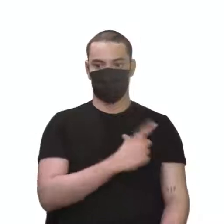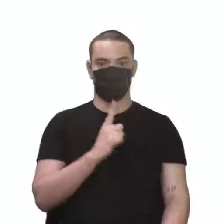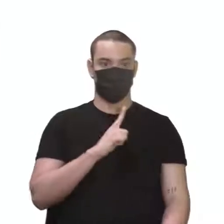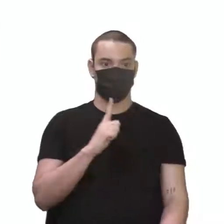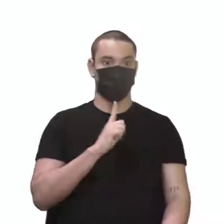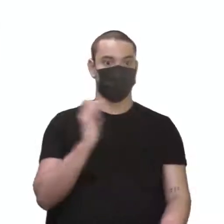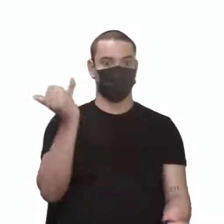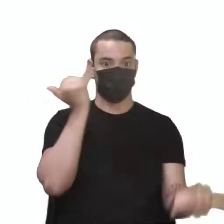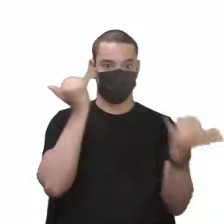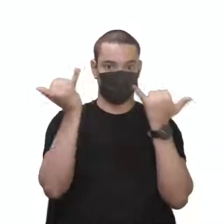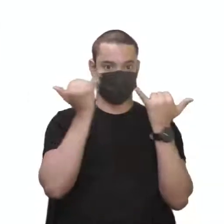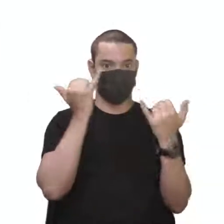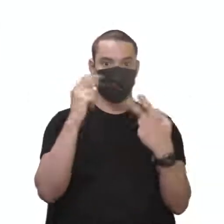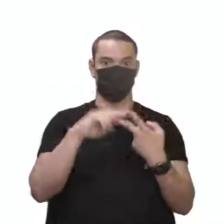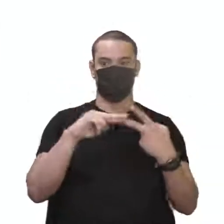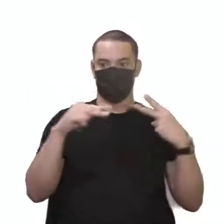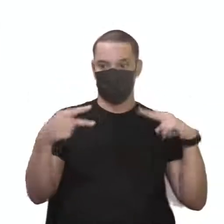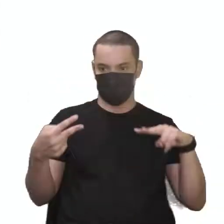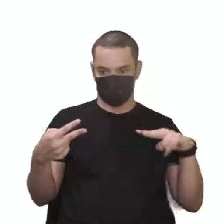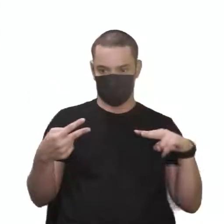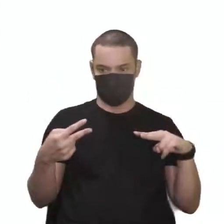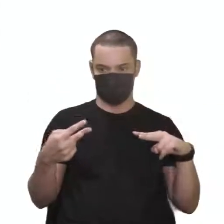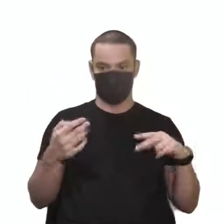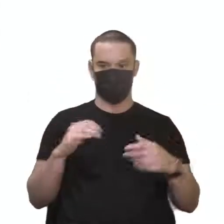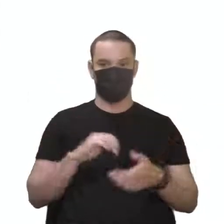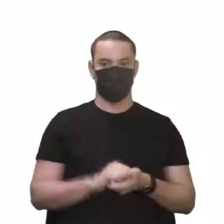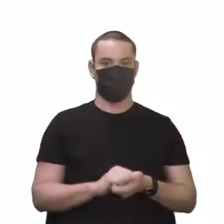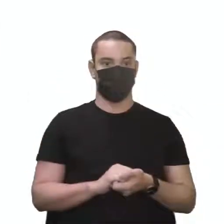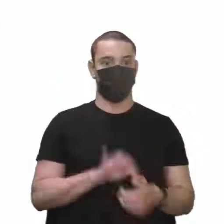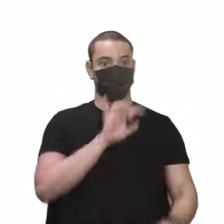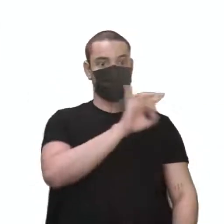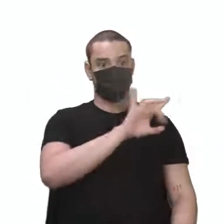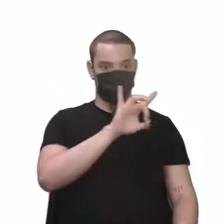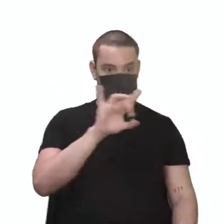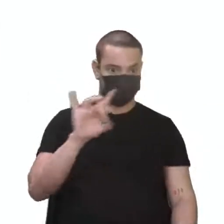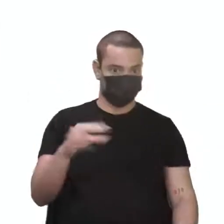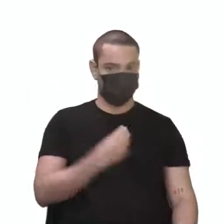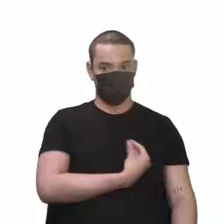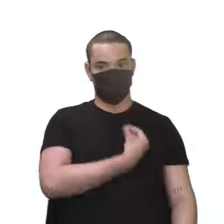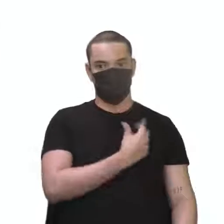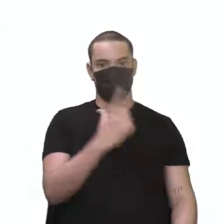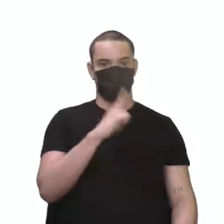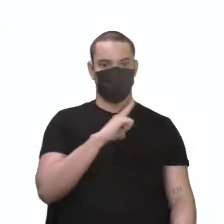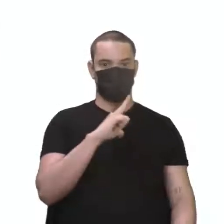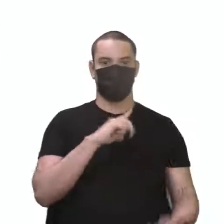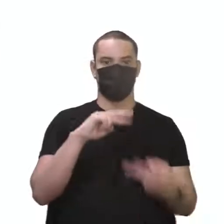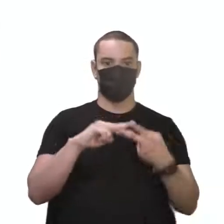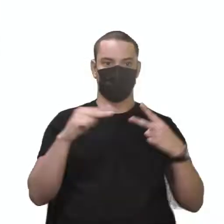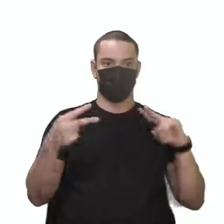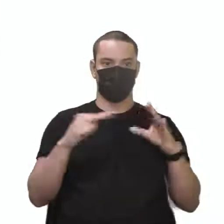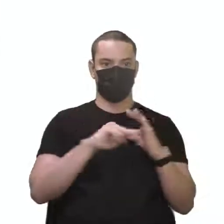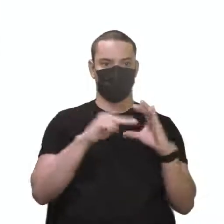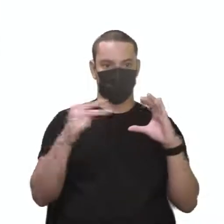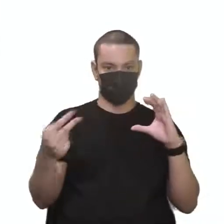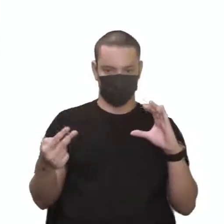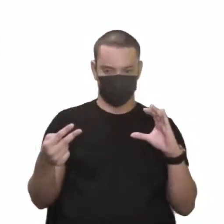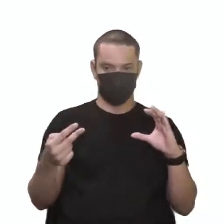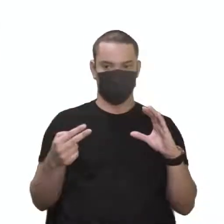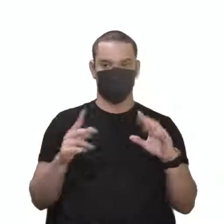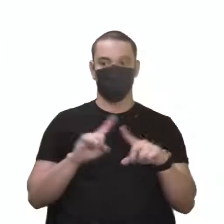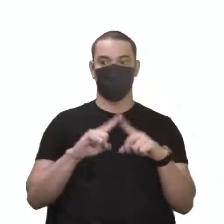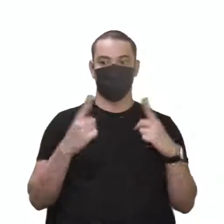informações genéticas, certo? Cada ser vivo contém um genoma.